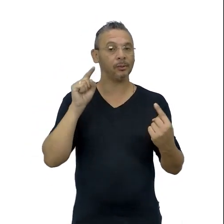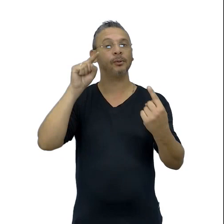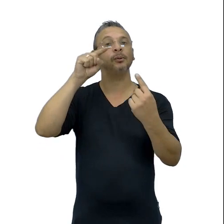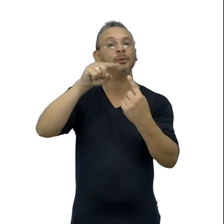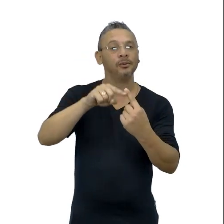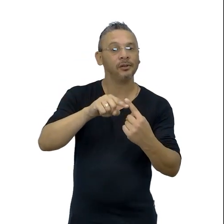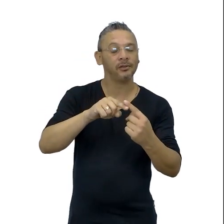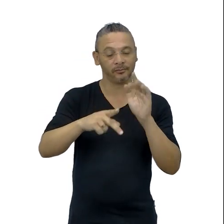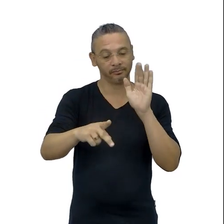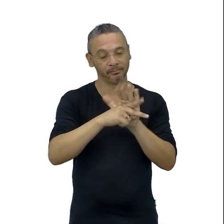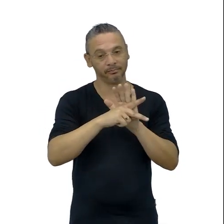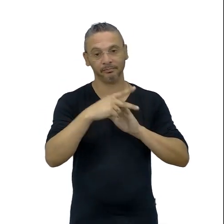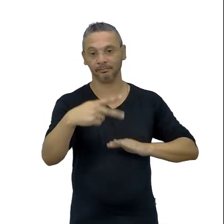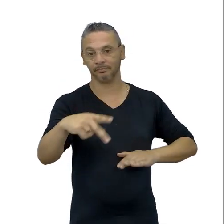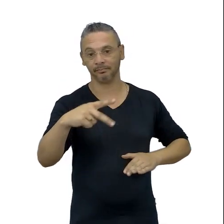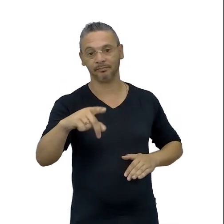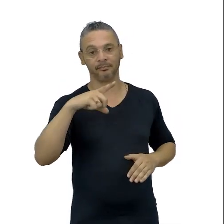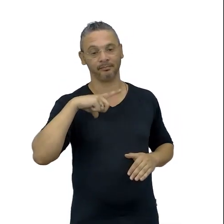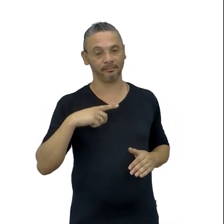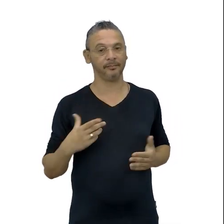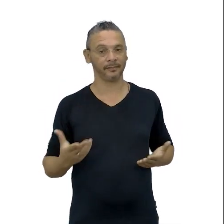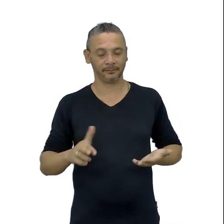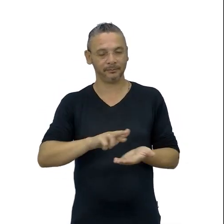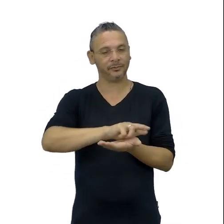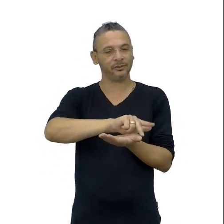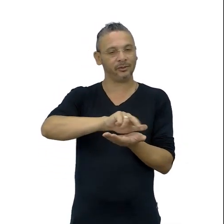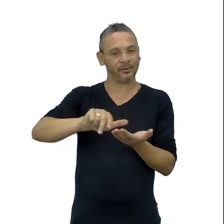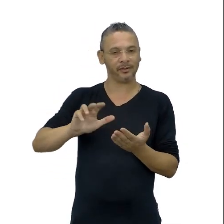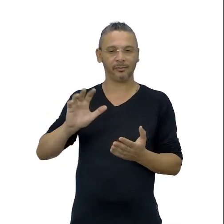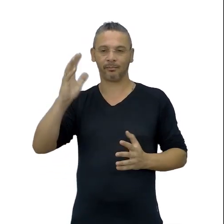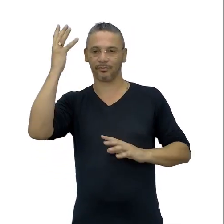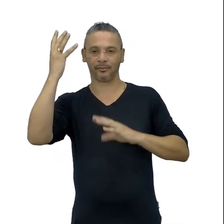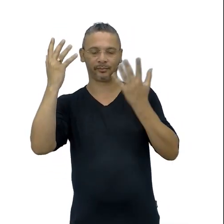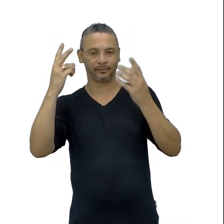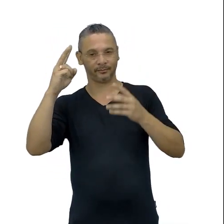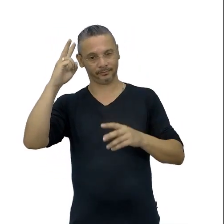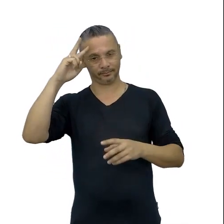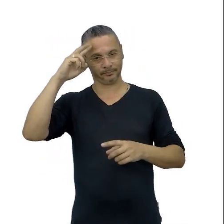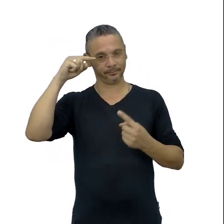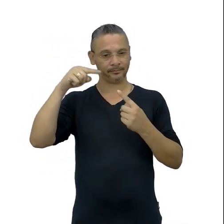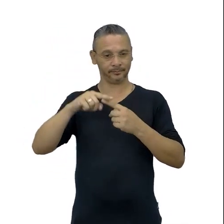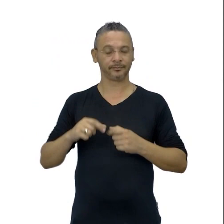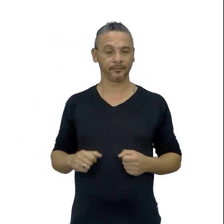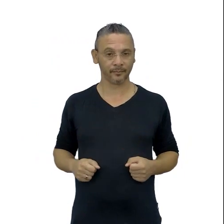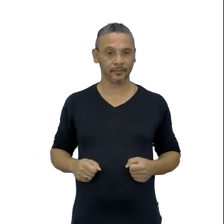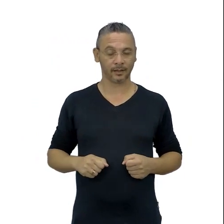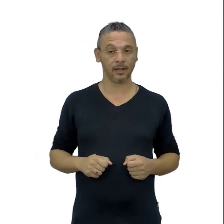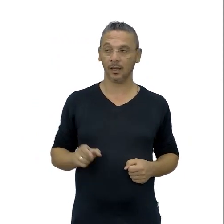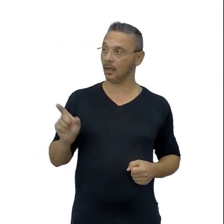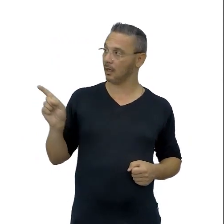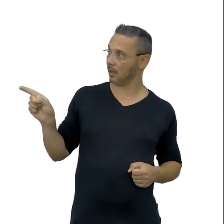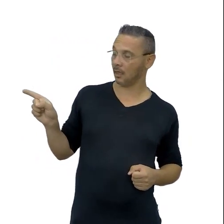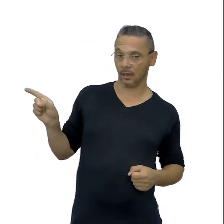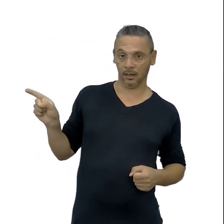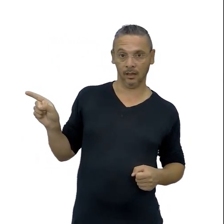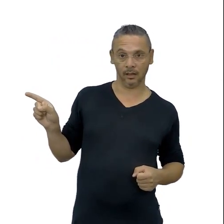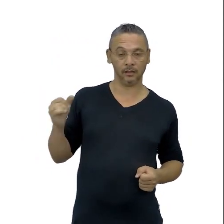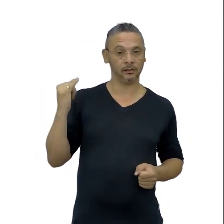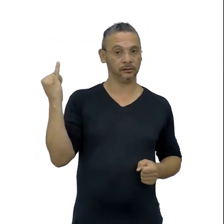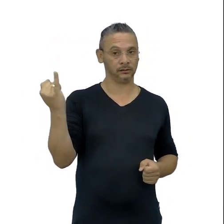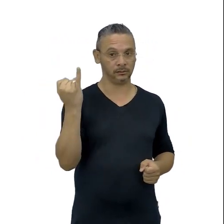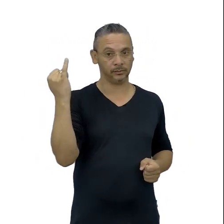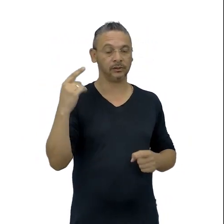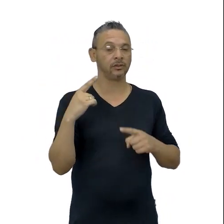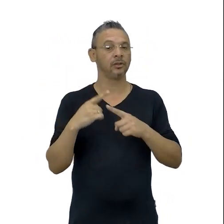finalidade específica em momentos distintos de sua história. Essas noções teóricas iniciais, elas